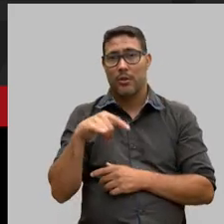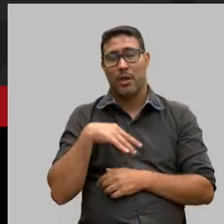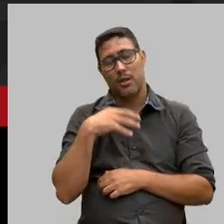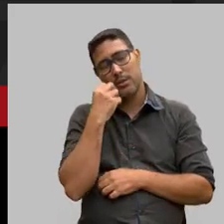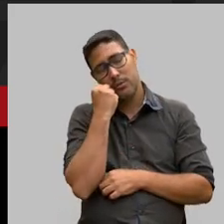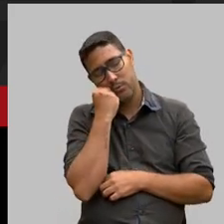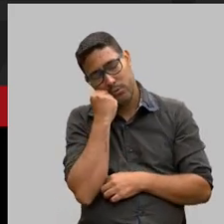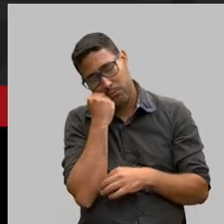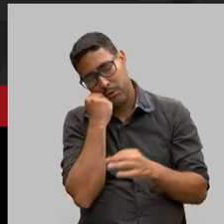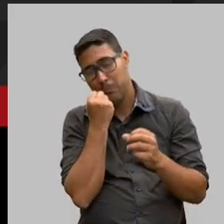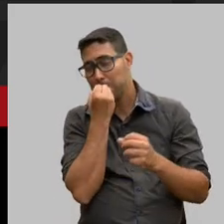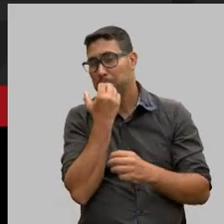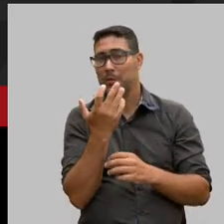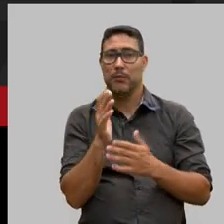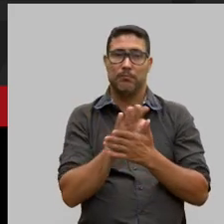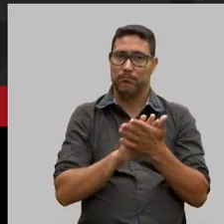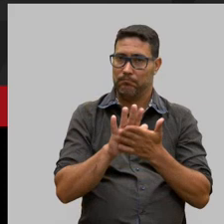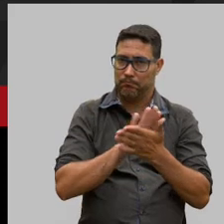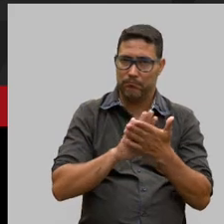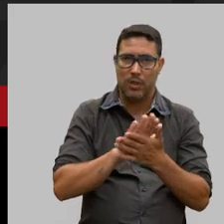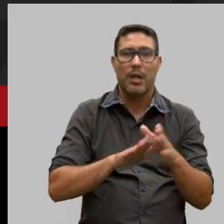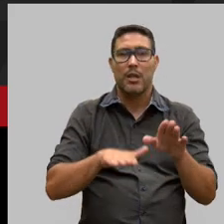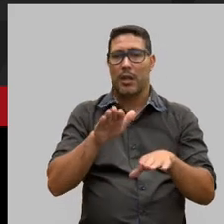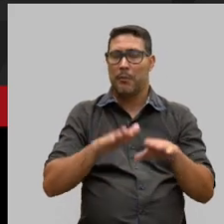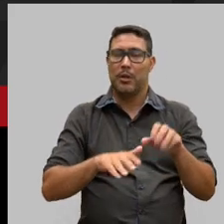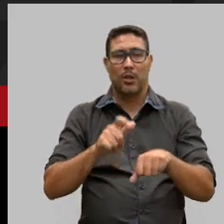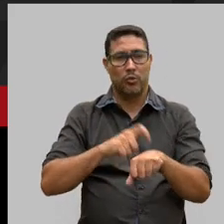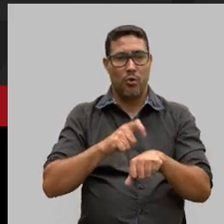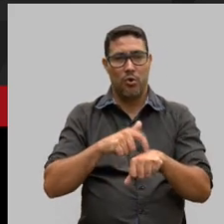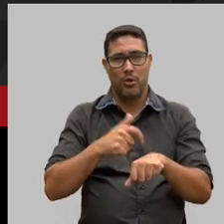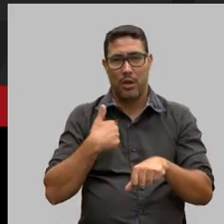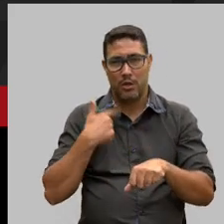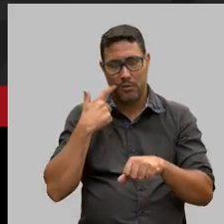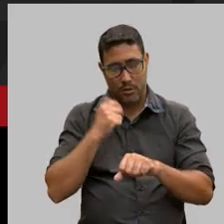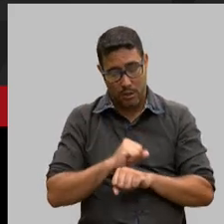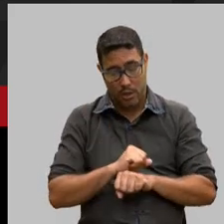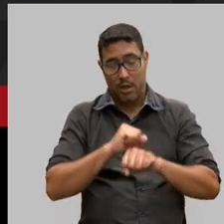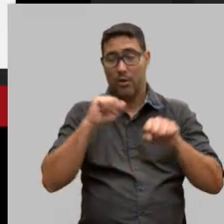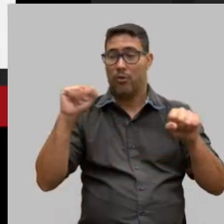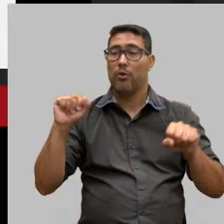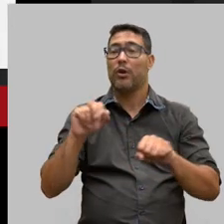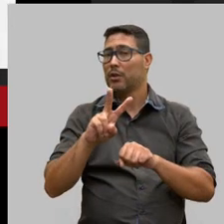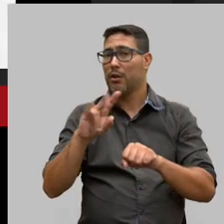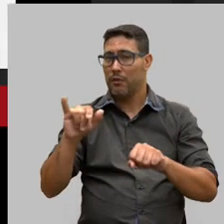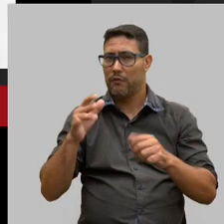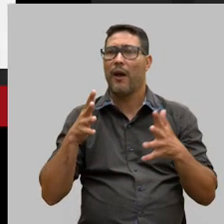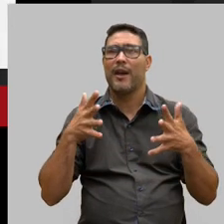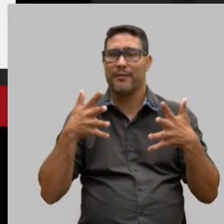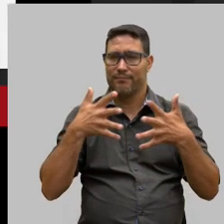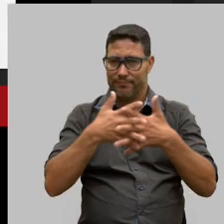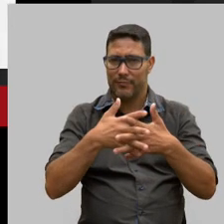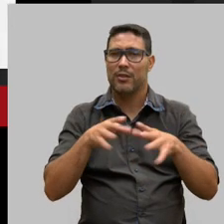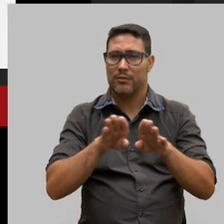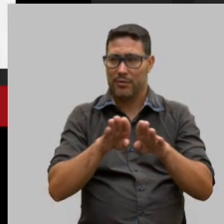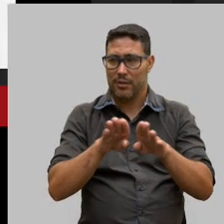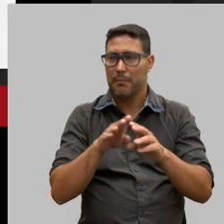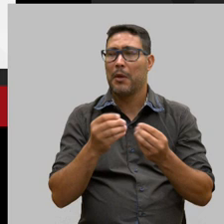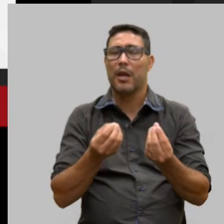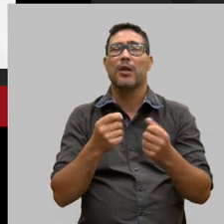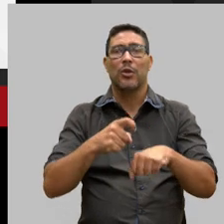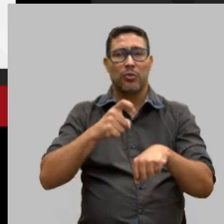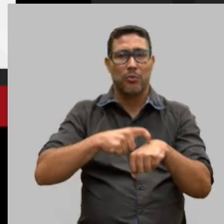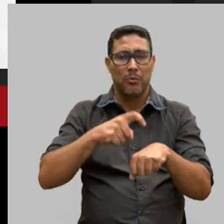noite se dependendo o horário que ele acorda isso vai influenciar diretamente na colaboração ou não